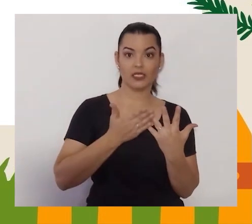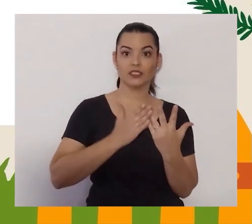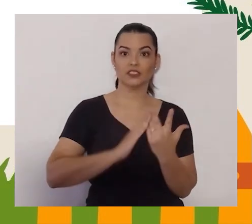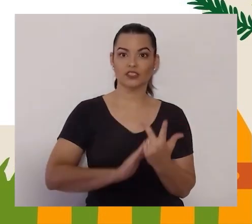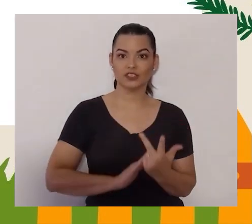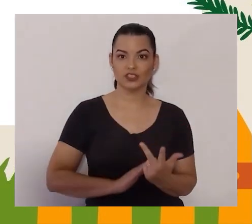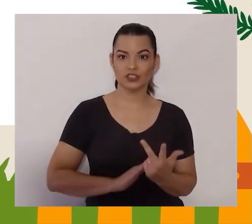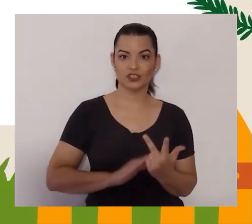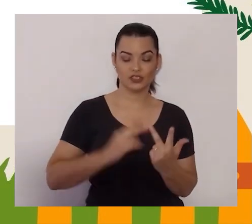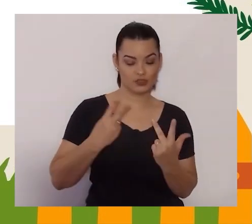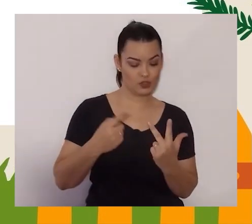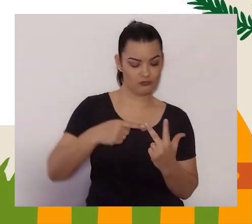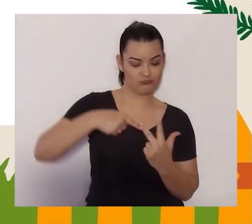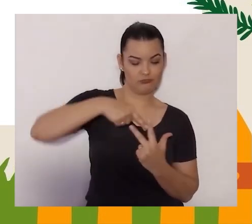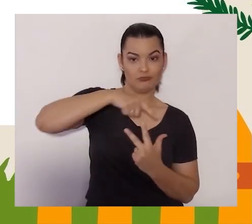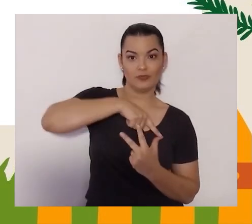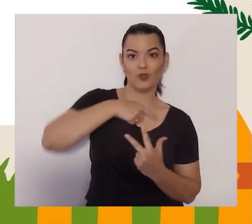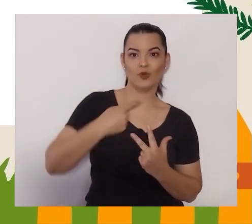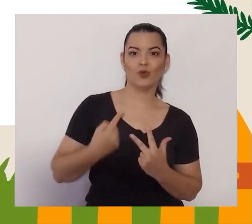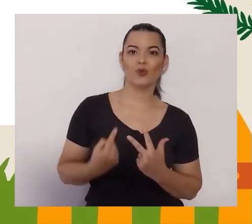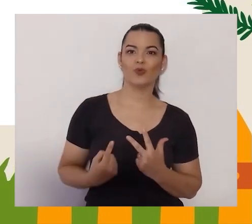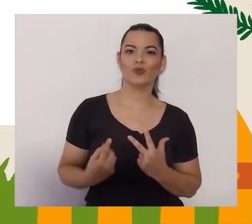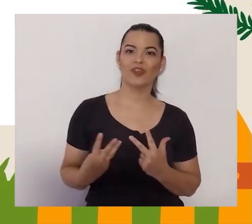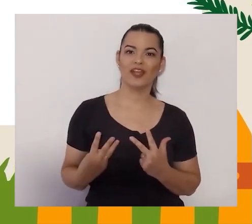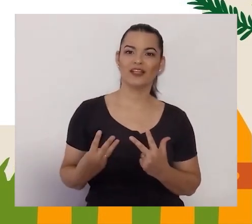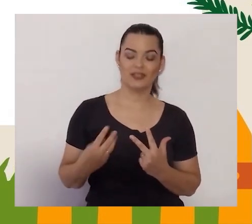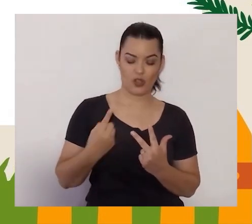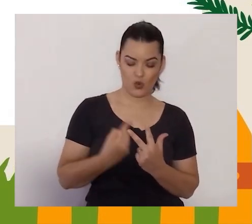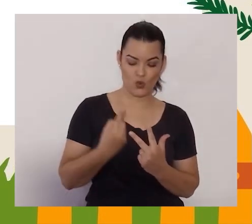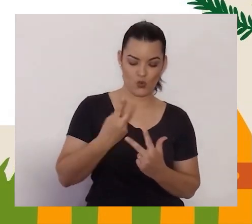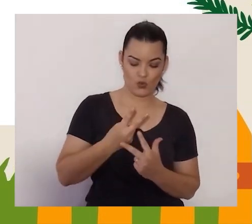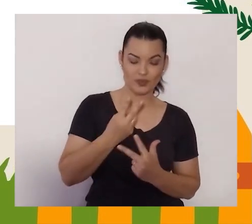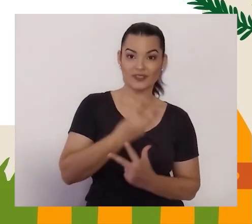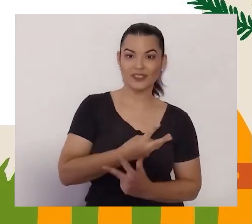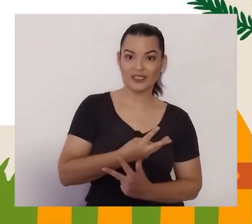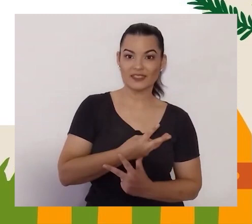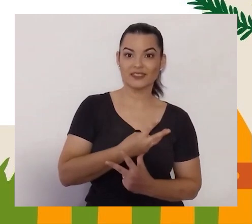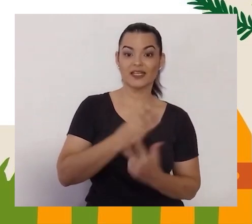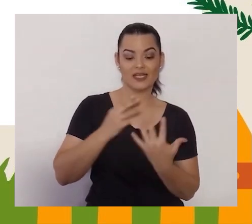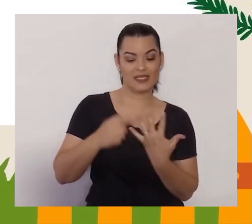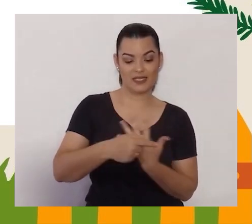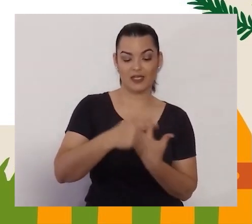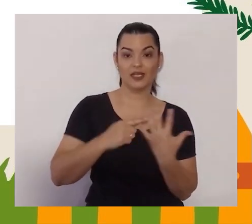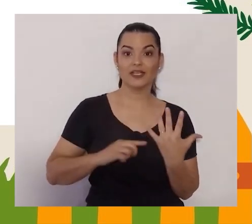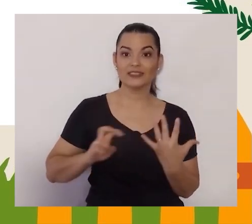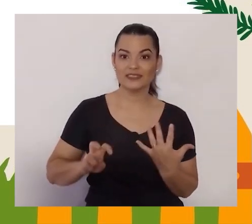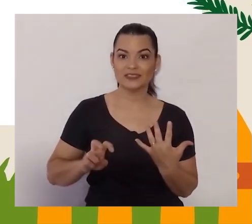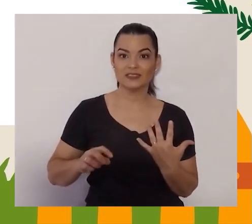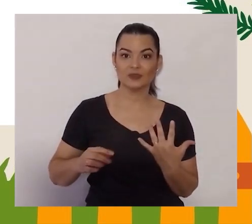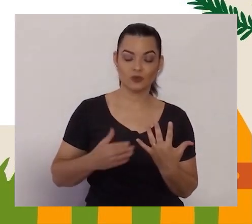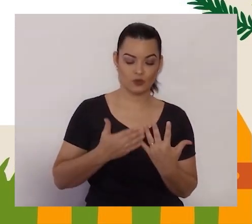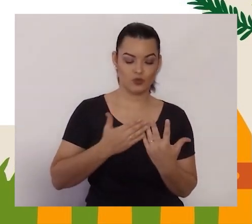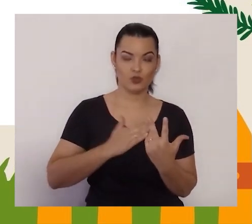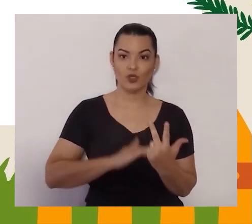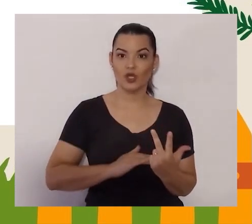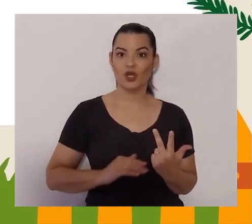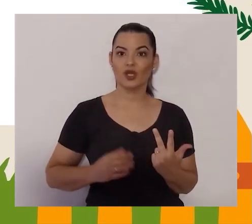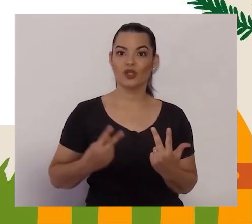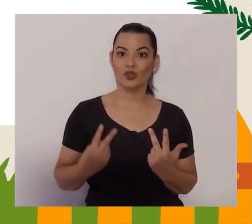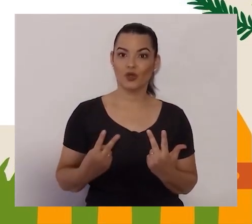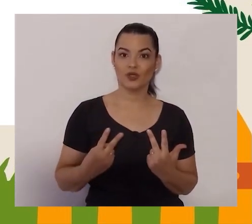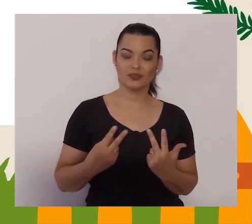2, eu fico com 3. Então 5 menos 2 igual a 3. Vamos descobrir o próximo